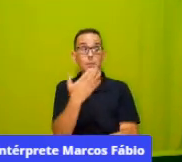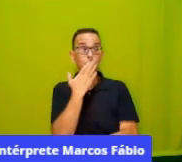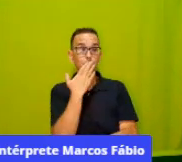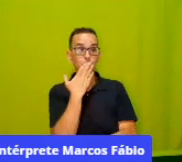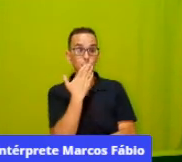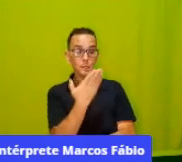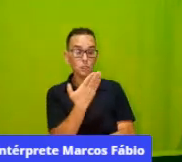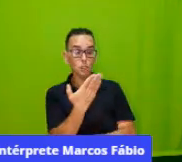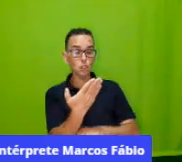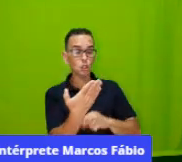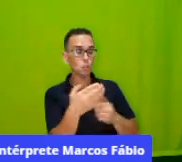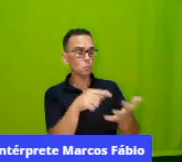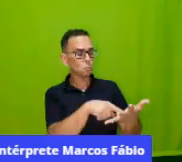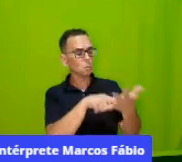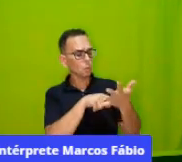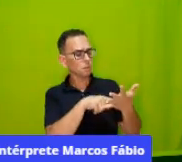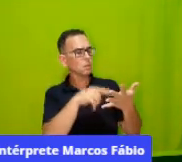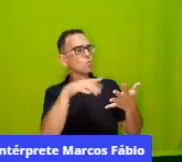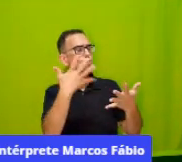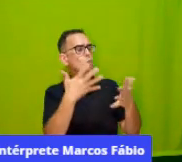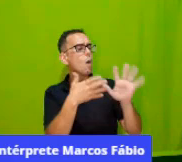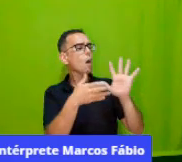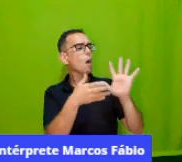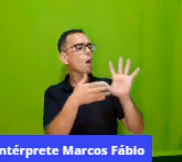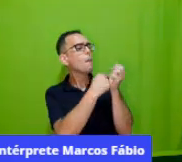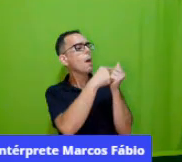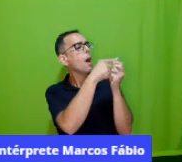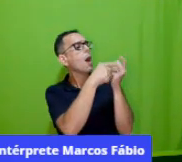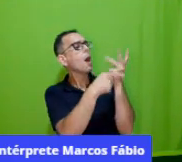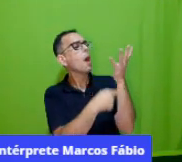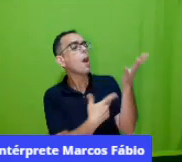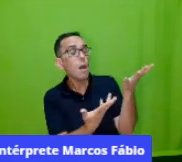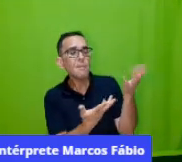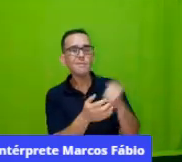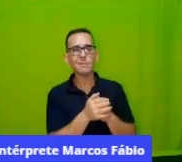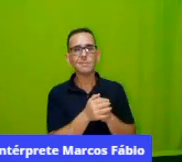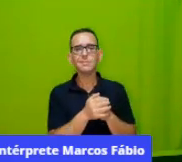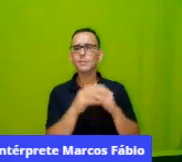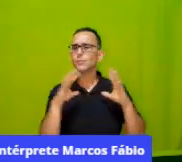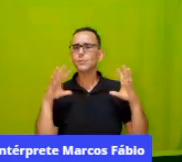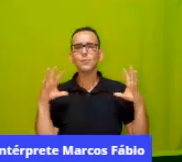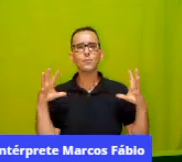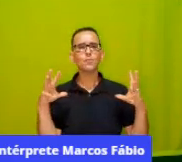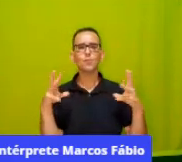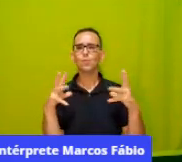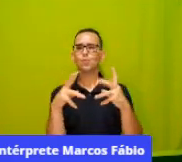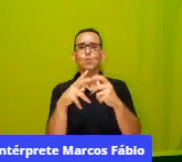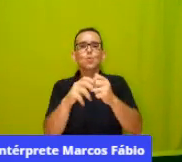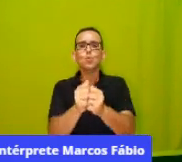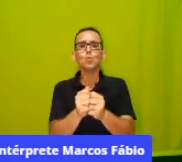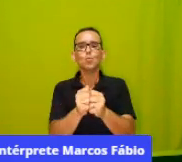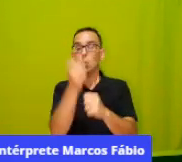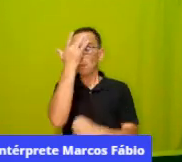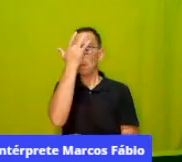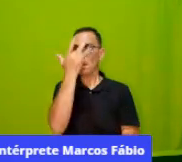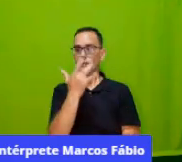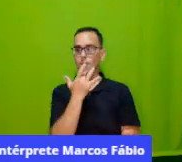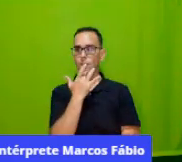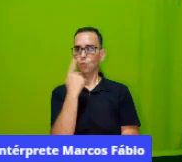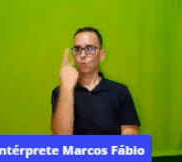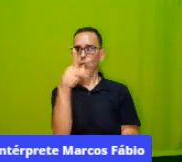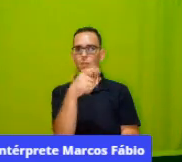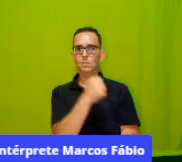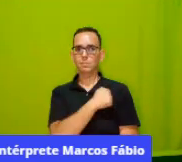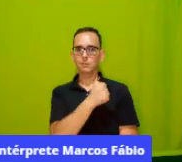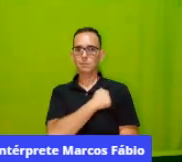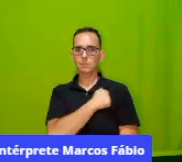trabalhando no momento, né? Dependendo da situação do aluno, aqui, e pedir para ele mostrar também, né? Na mão dele. Então, assim,